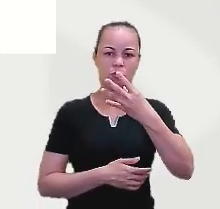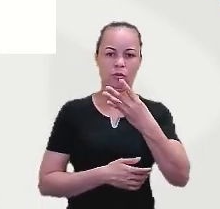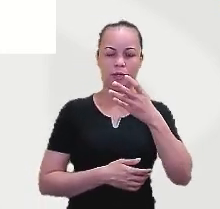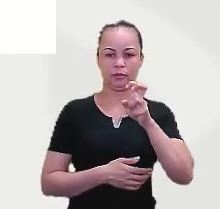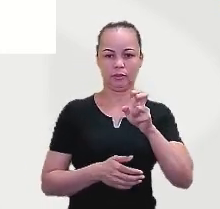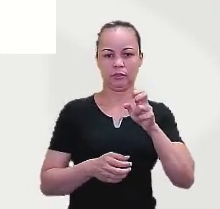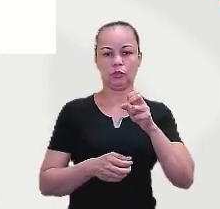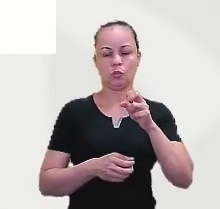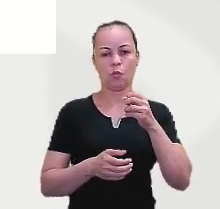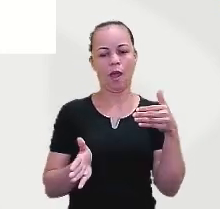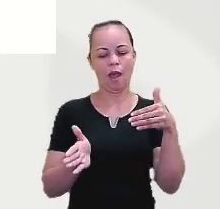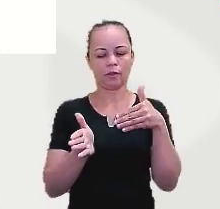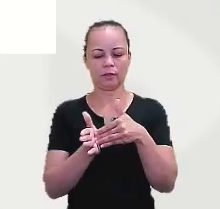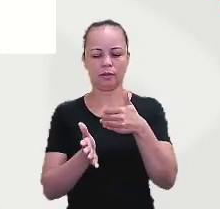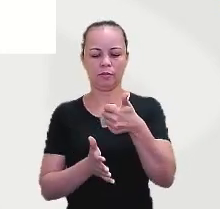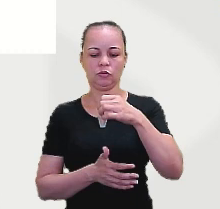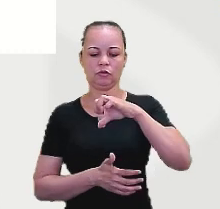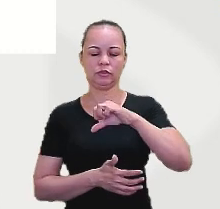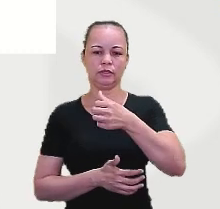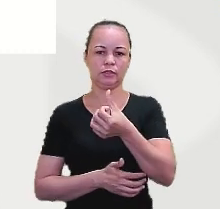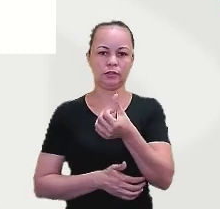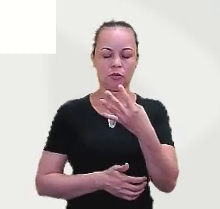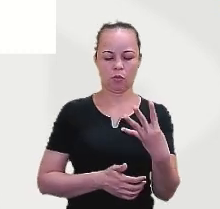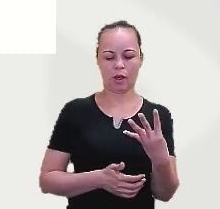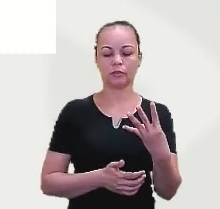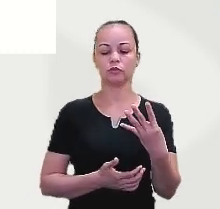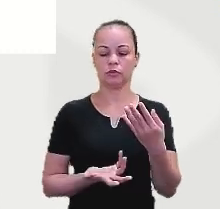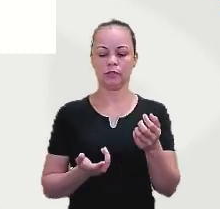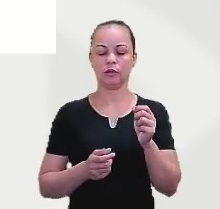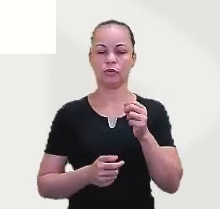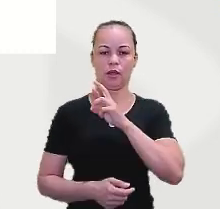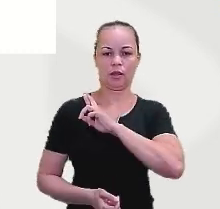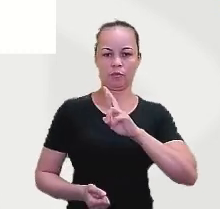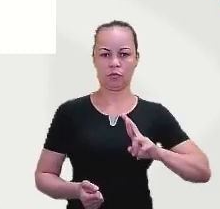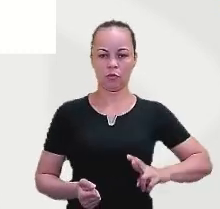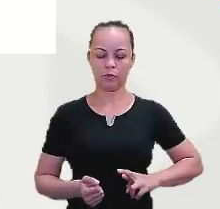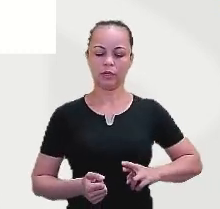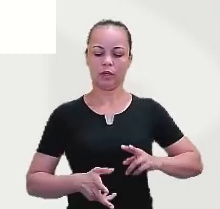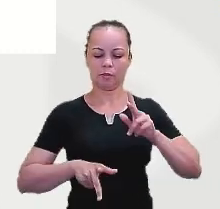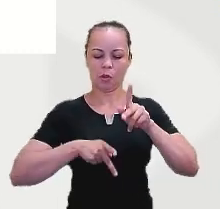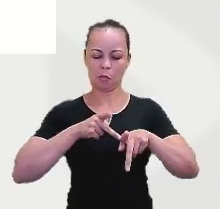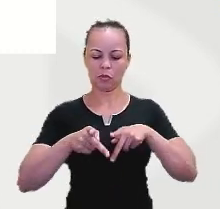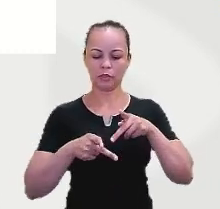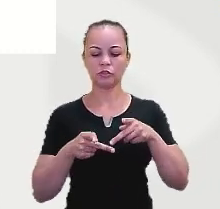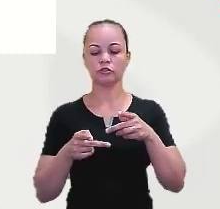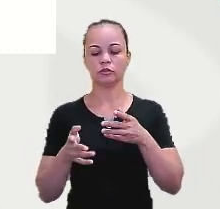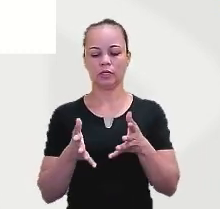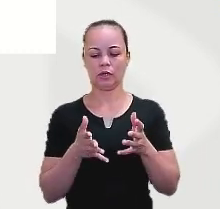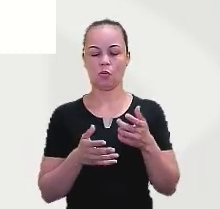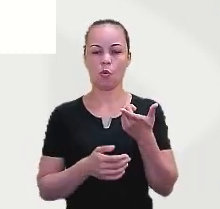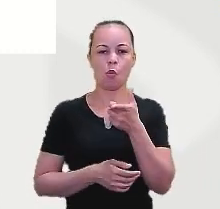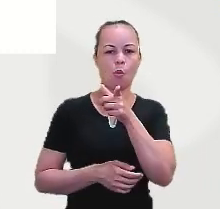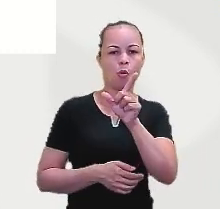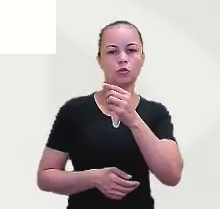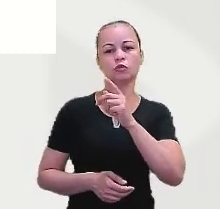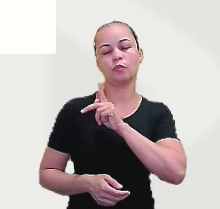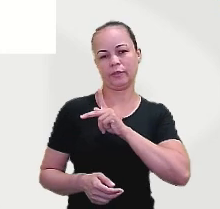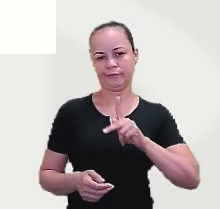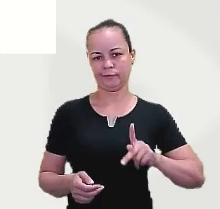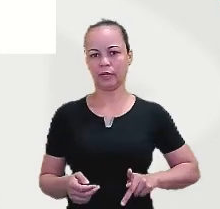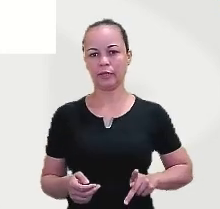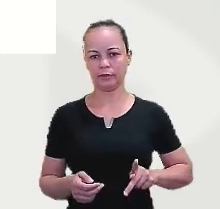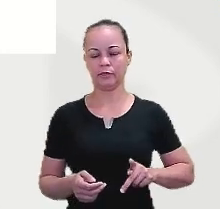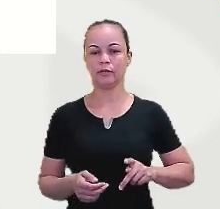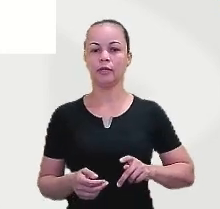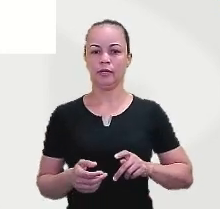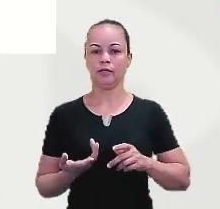até 1964 a República Populista, com outros presidentes civis, não passando aí,